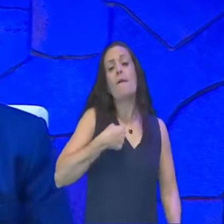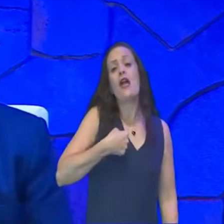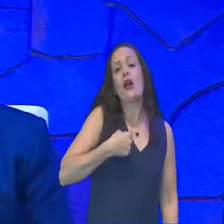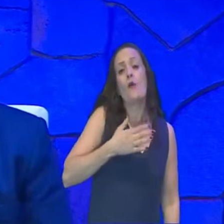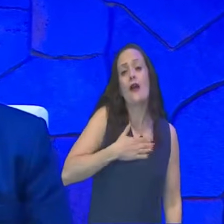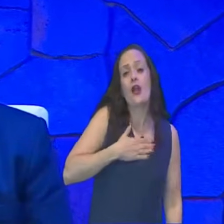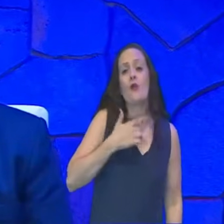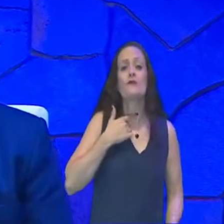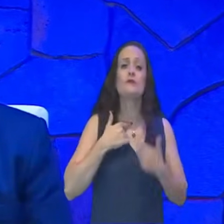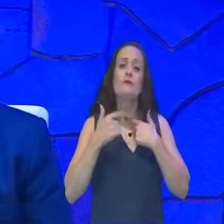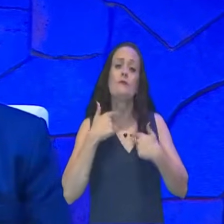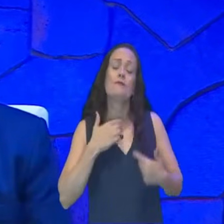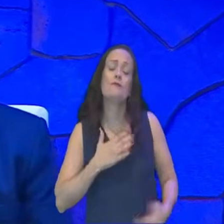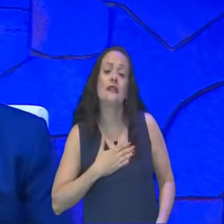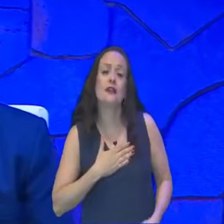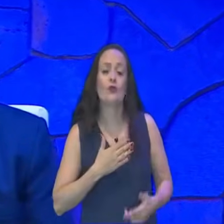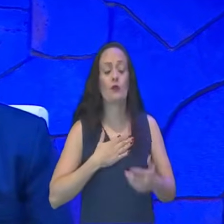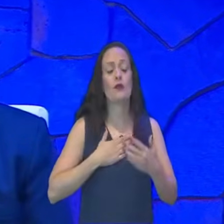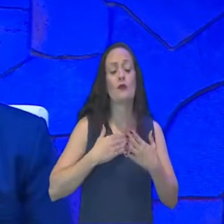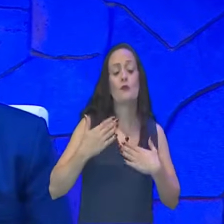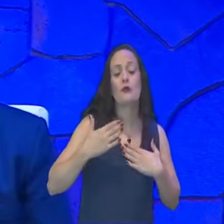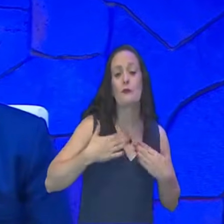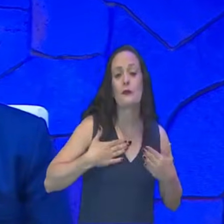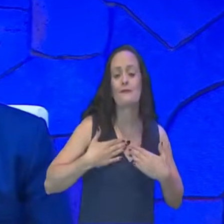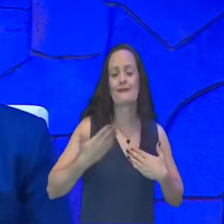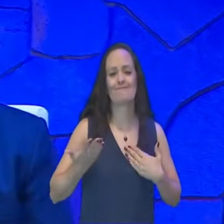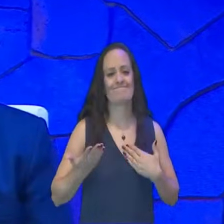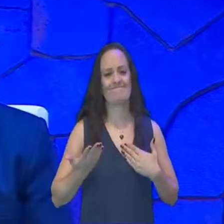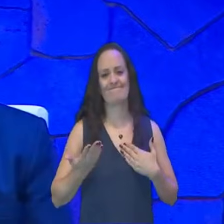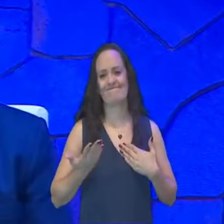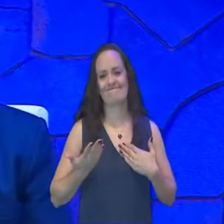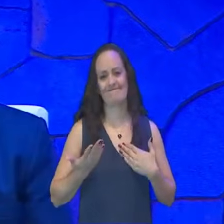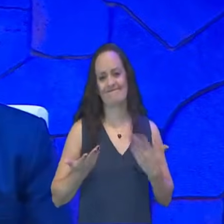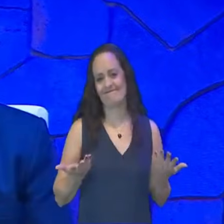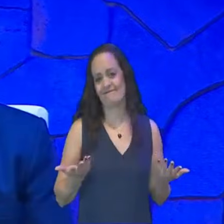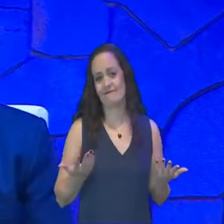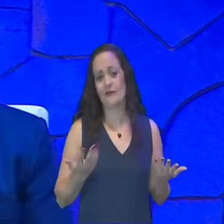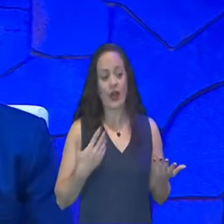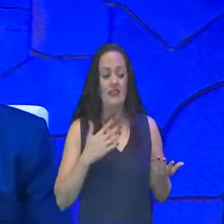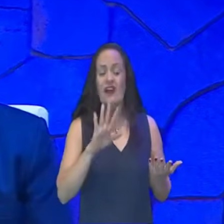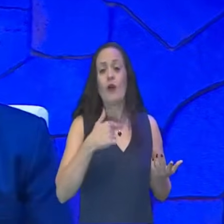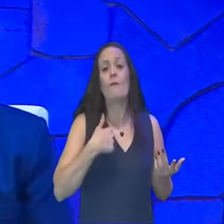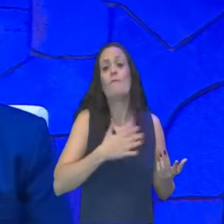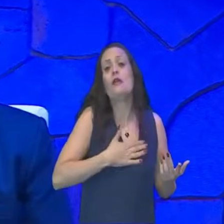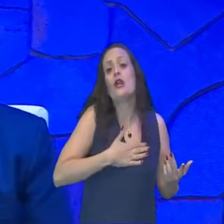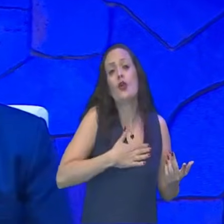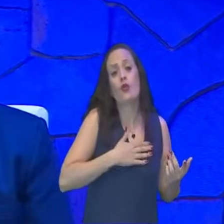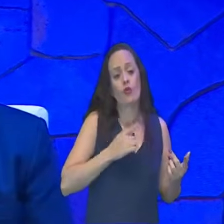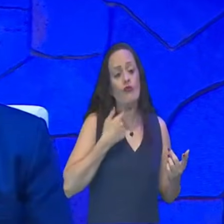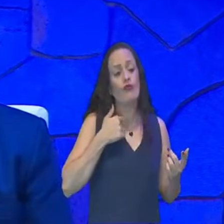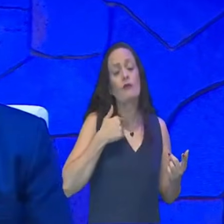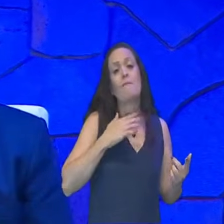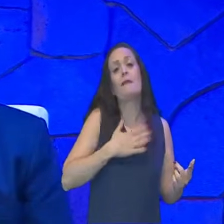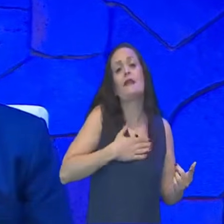vontades, sempre buscará uma saída para justificar uma vida de pecado.